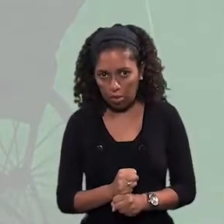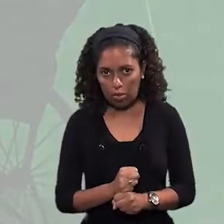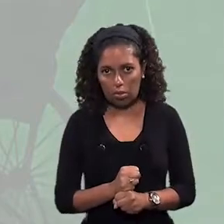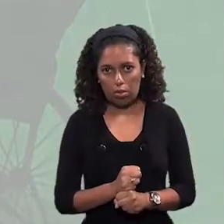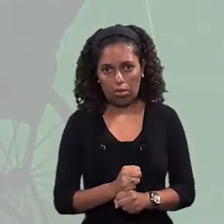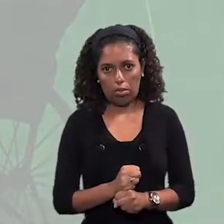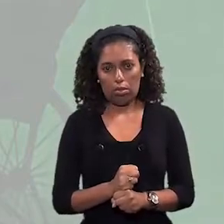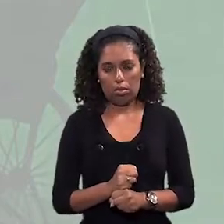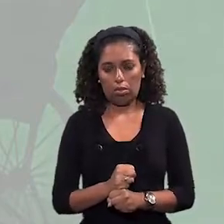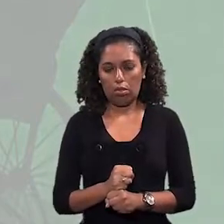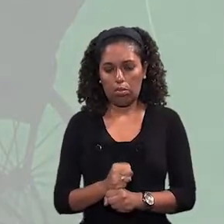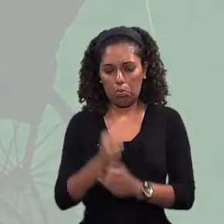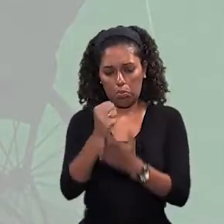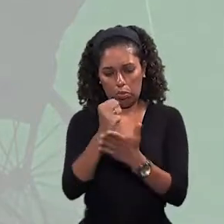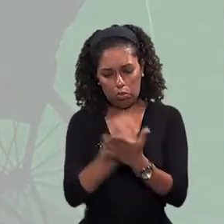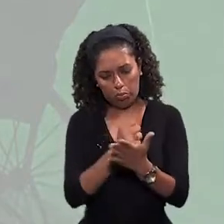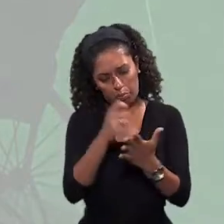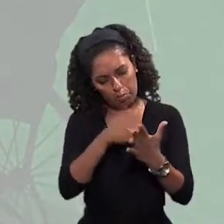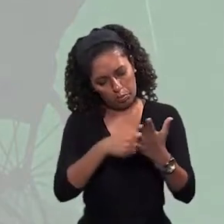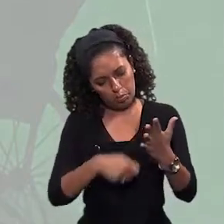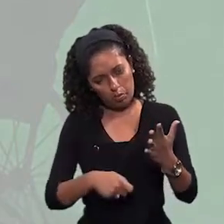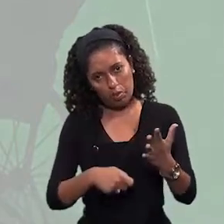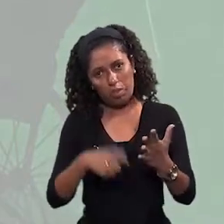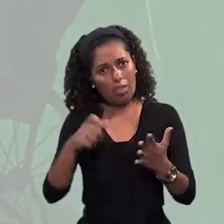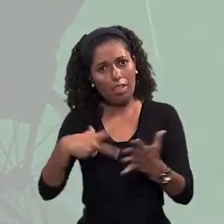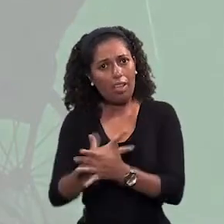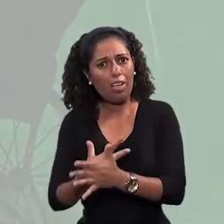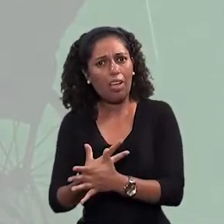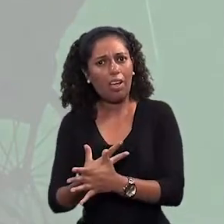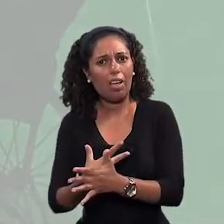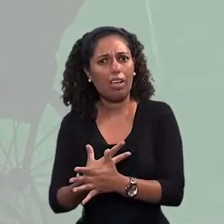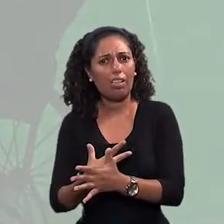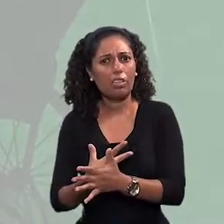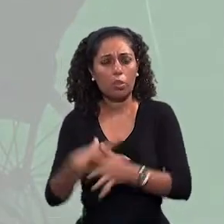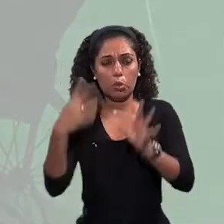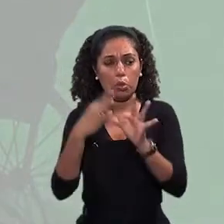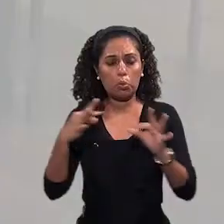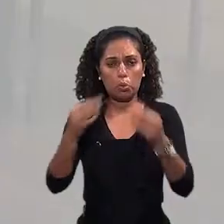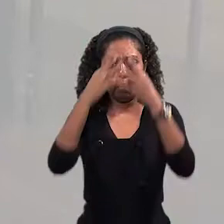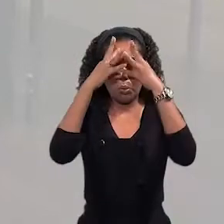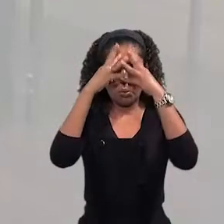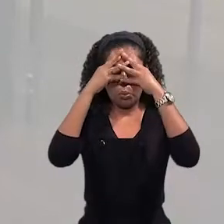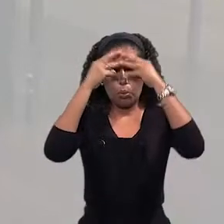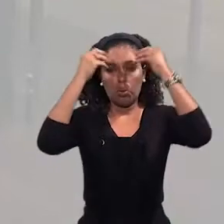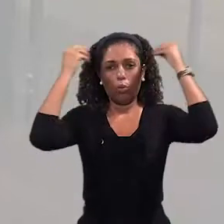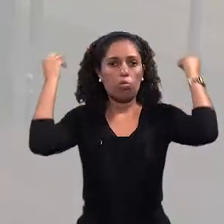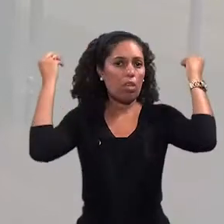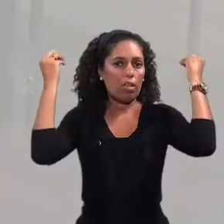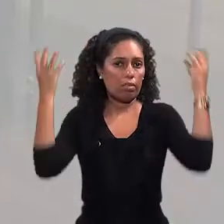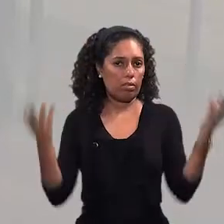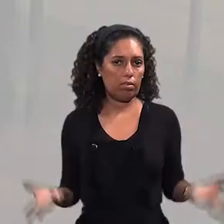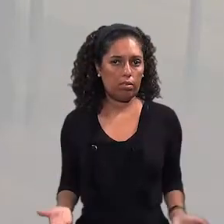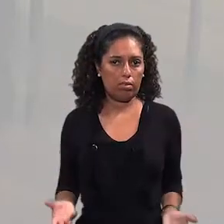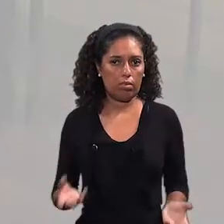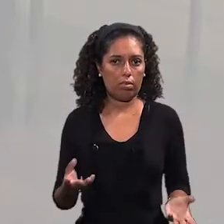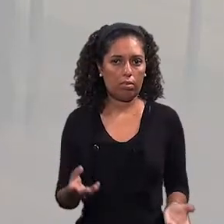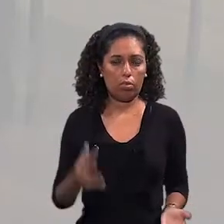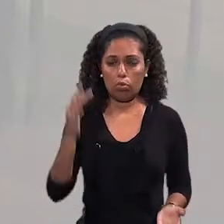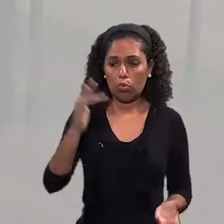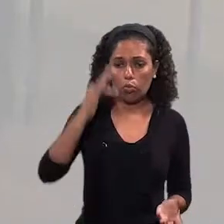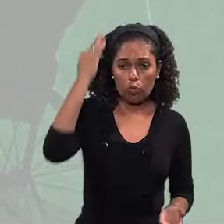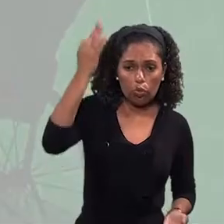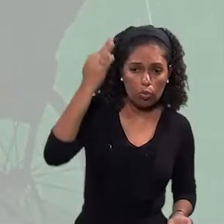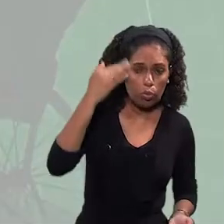algo absolutamente abjeto. A imprensa até para de cobrir. Esquece às vezes, né? Vira notinha de rodapé lá na